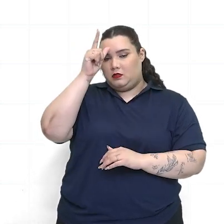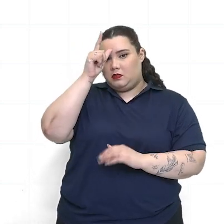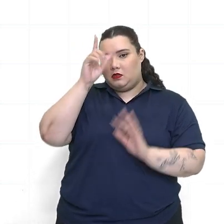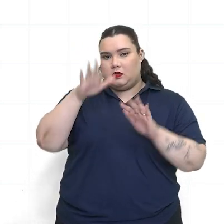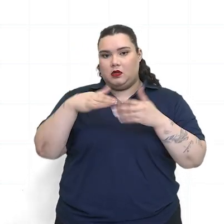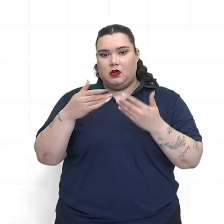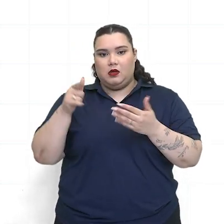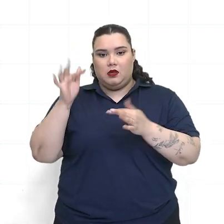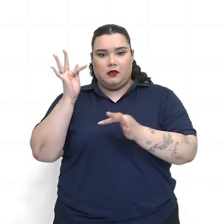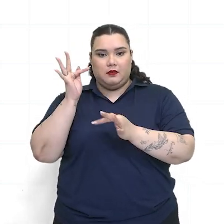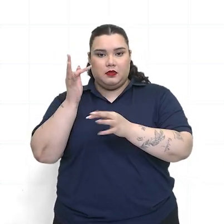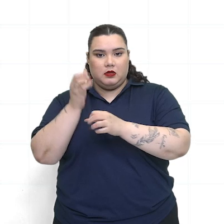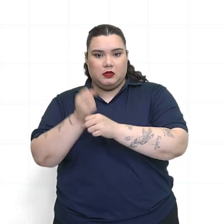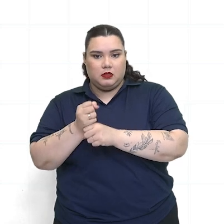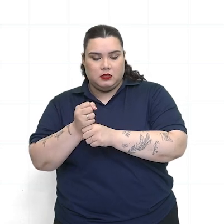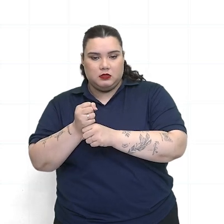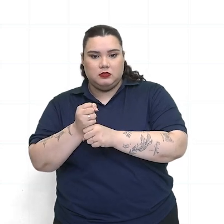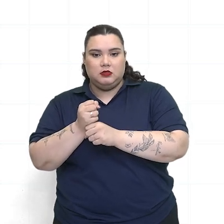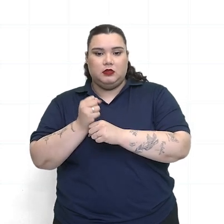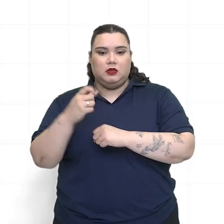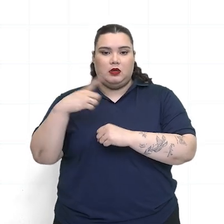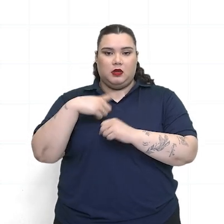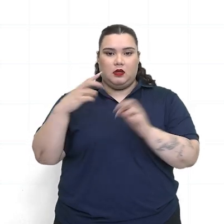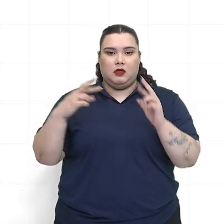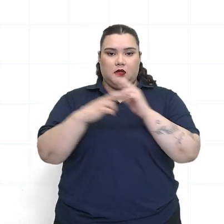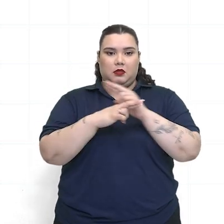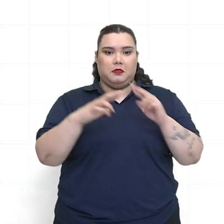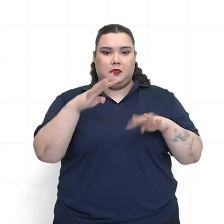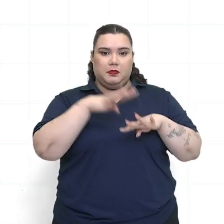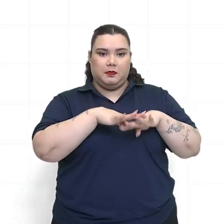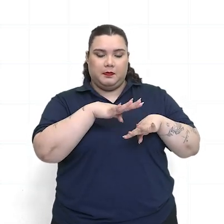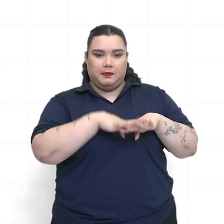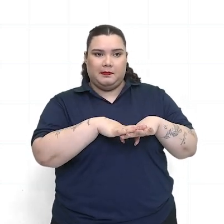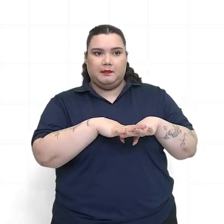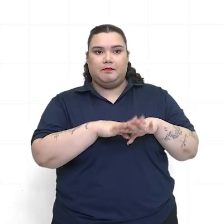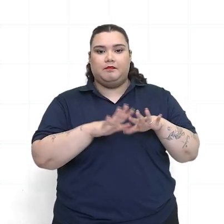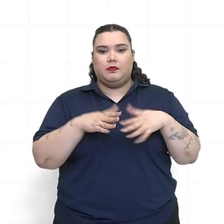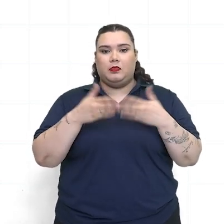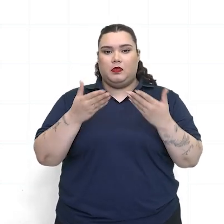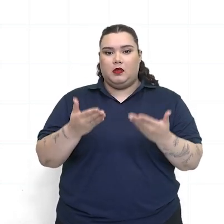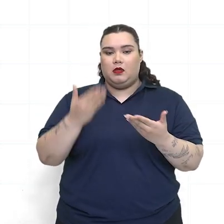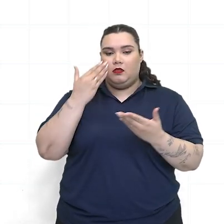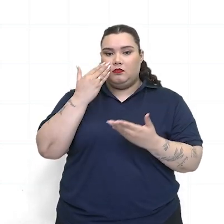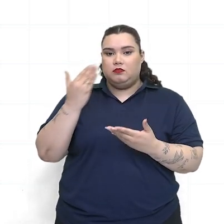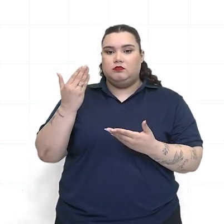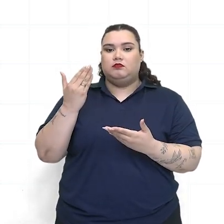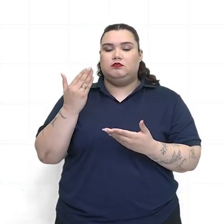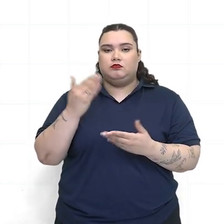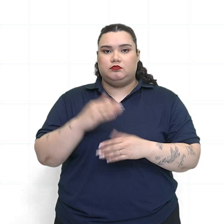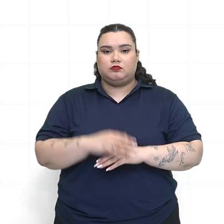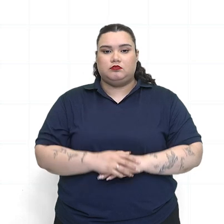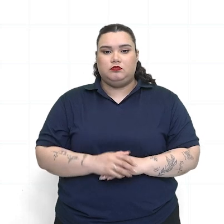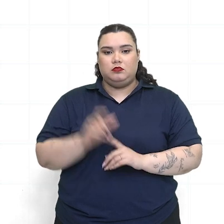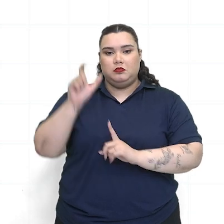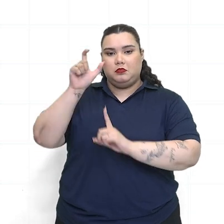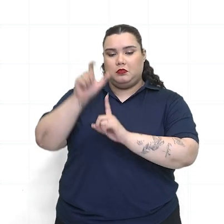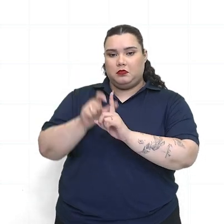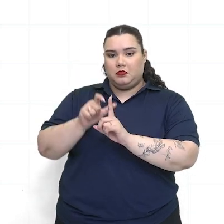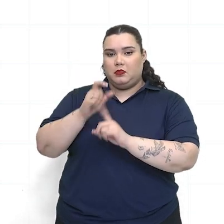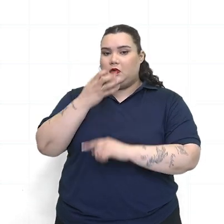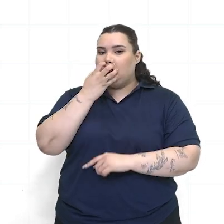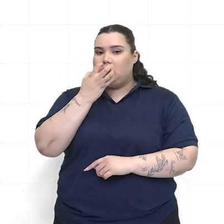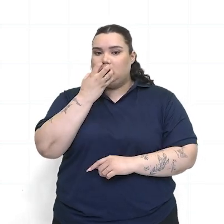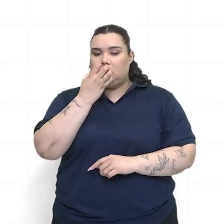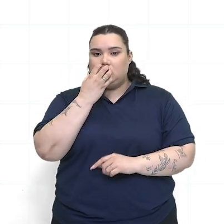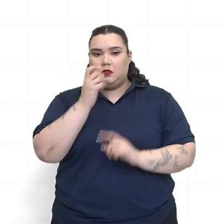a física ela tem muito a ver com a matemática. Então aí, olha, quando o personagem aí, que é o